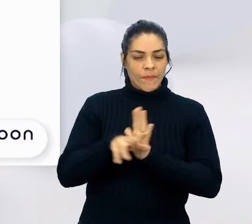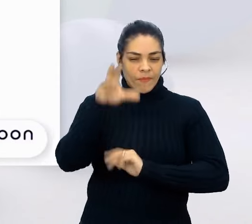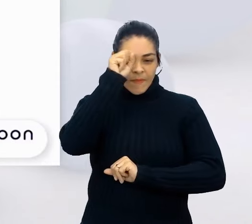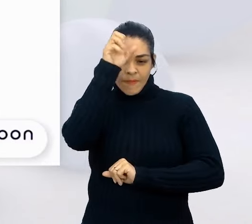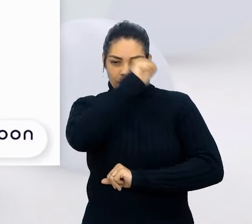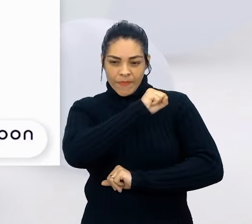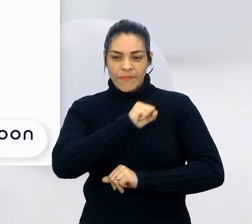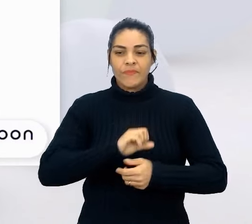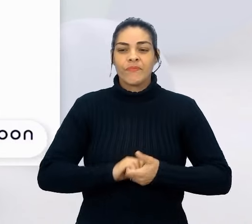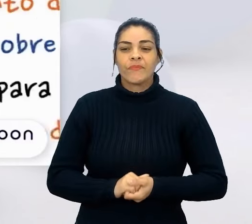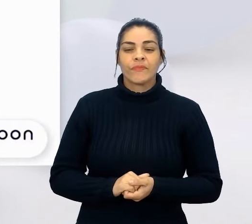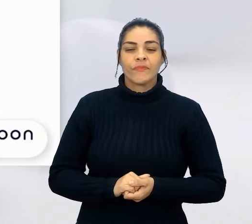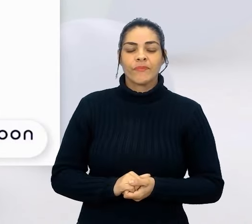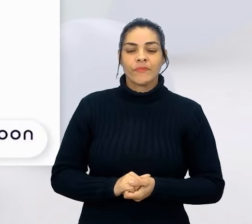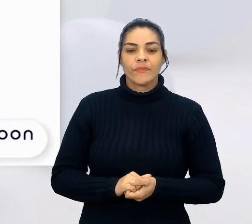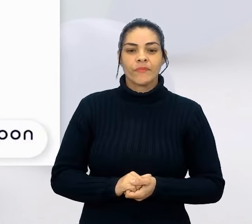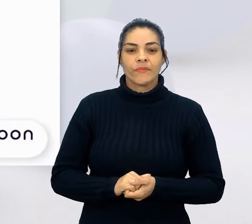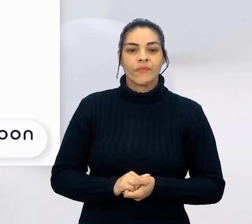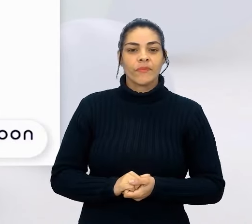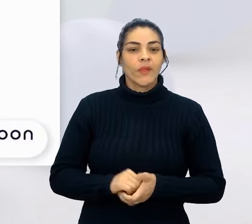própria aprendizagem.